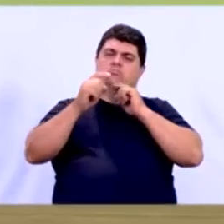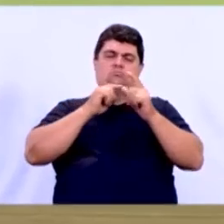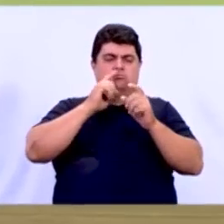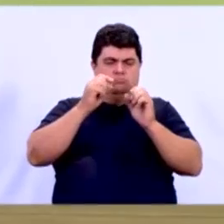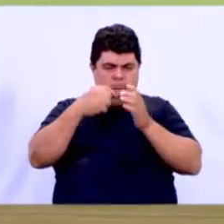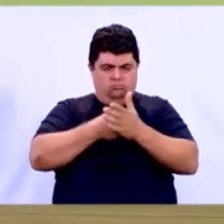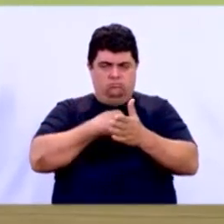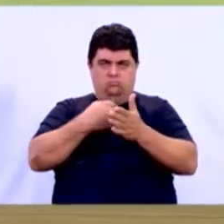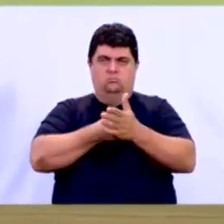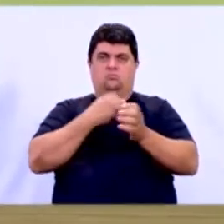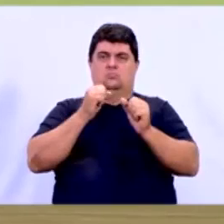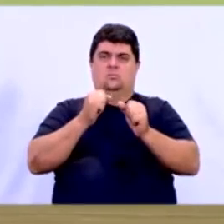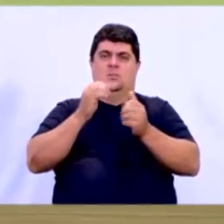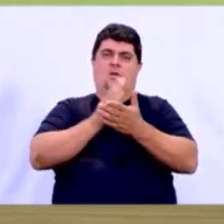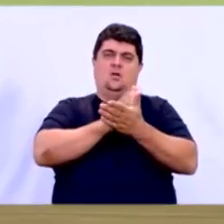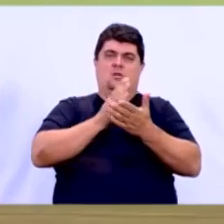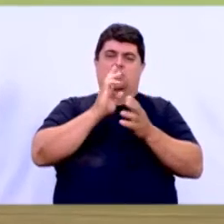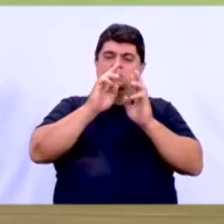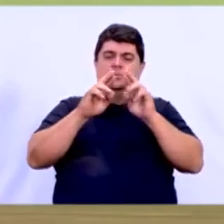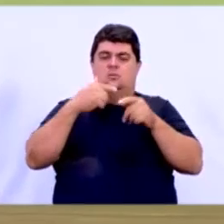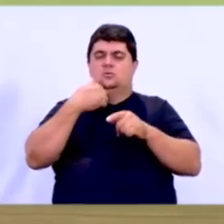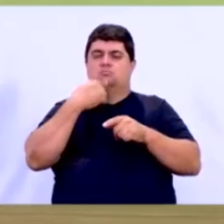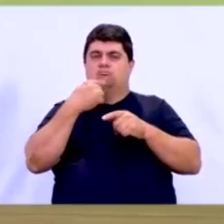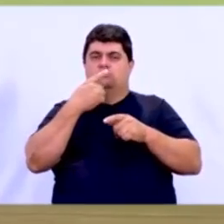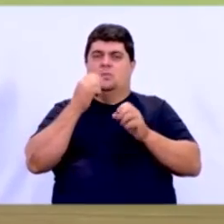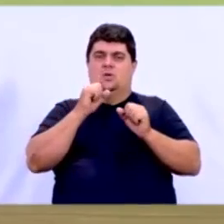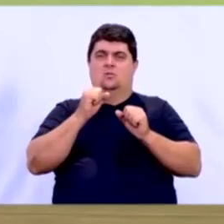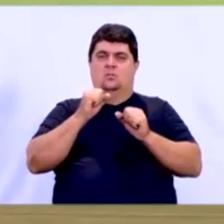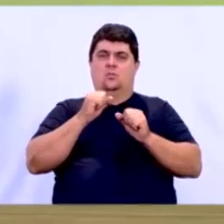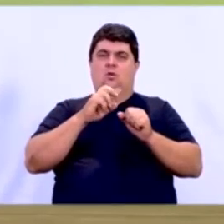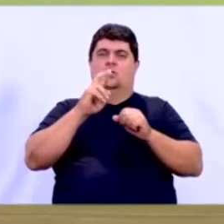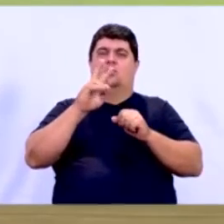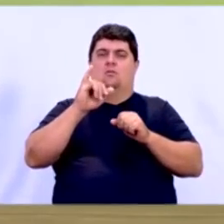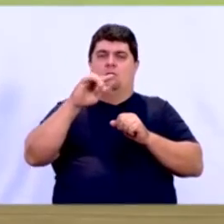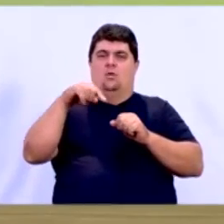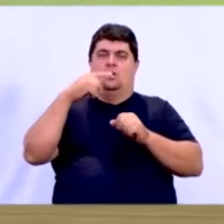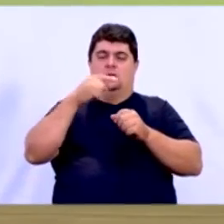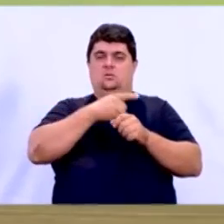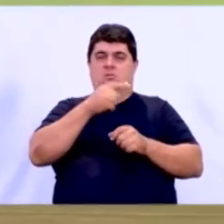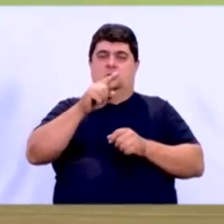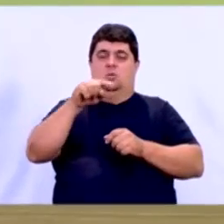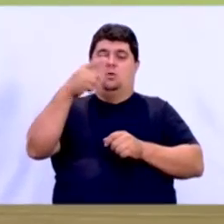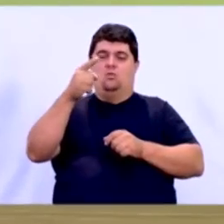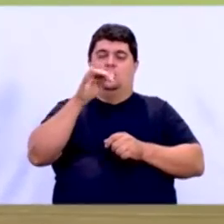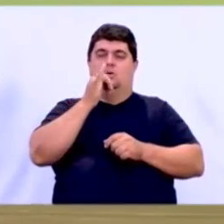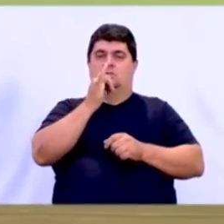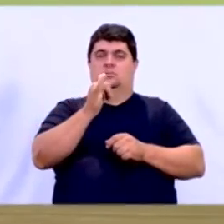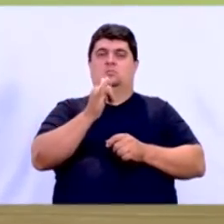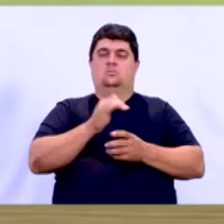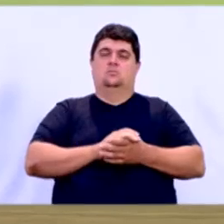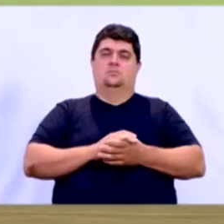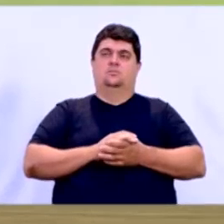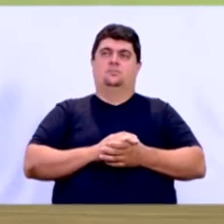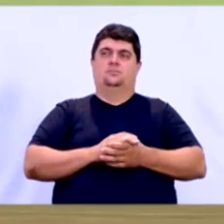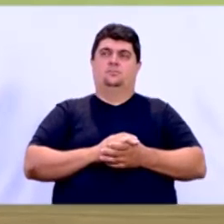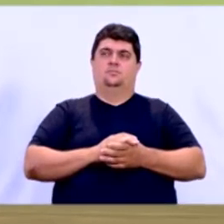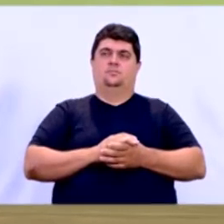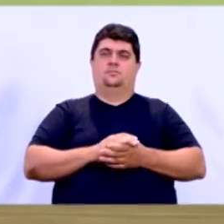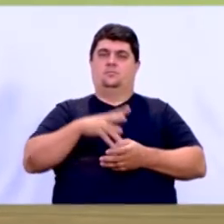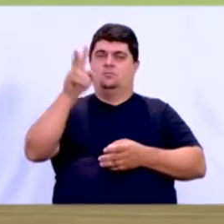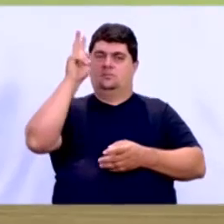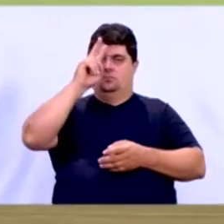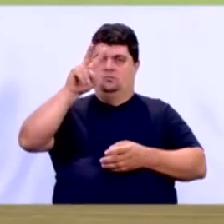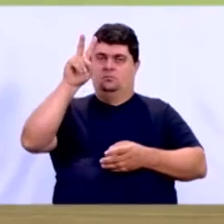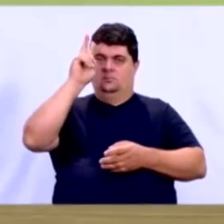pronto a responder. Se às vezes a gente não conseguir responder na hora, pode ser certeza que na semana que vem a gente volta e responde. E